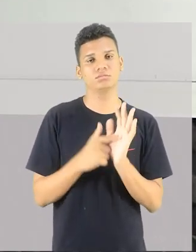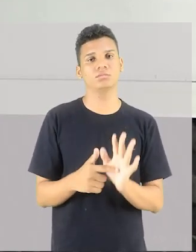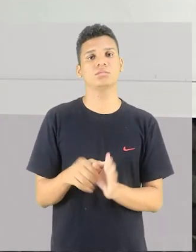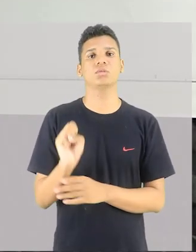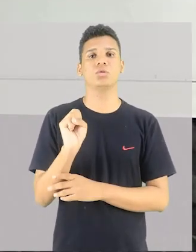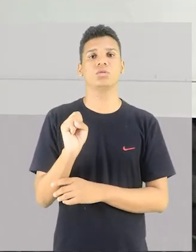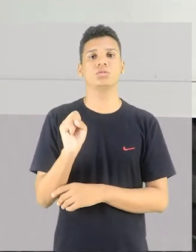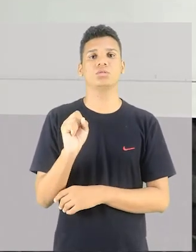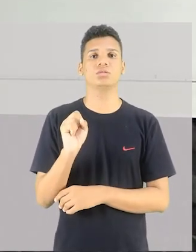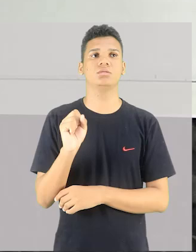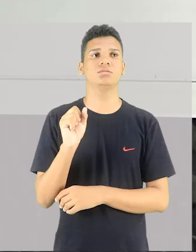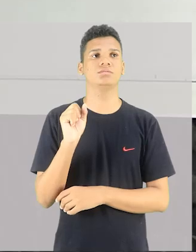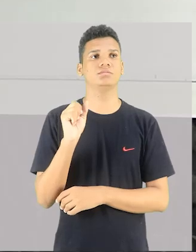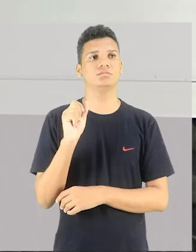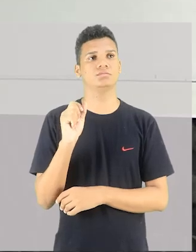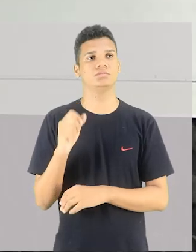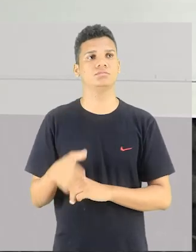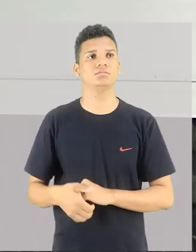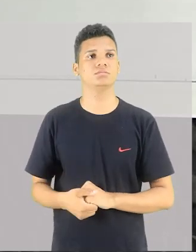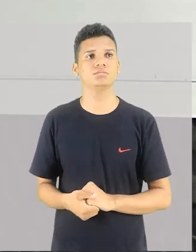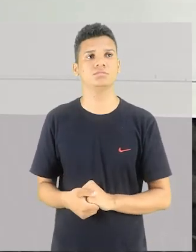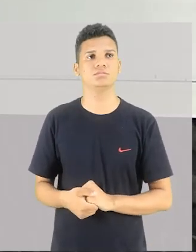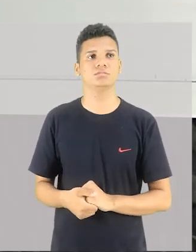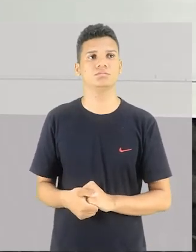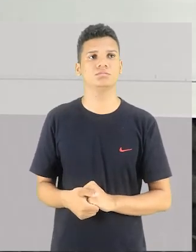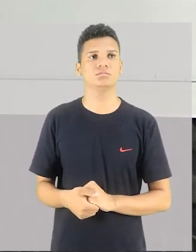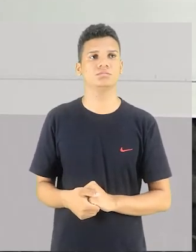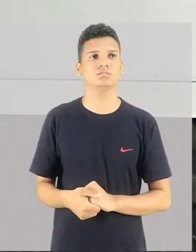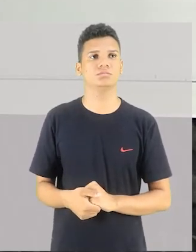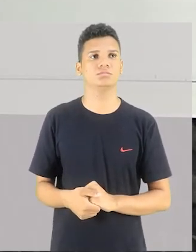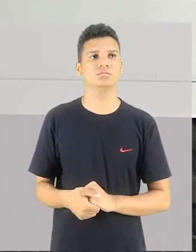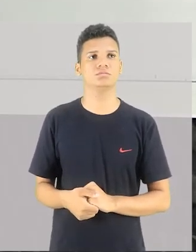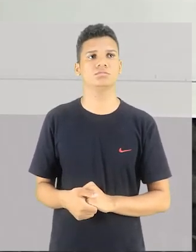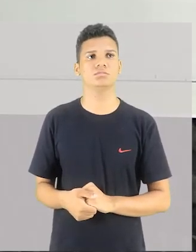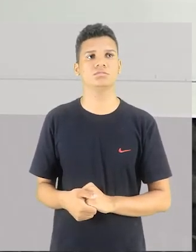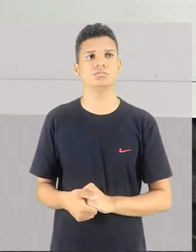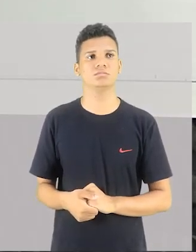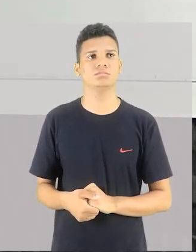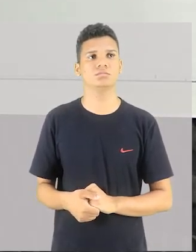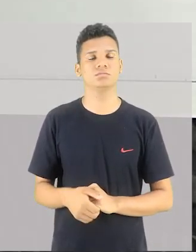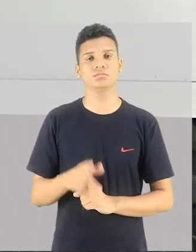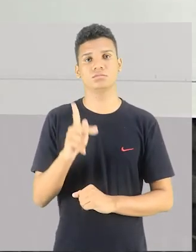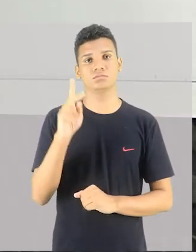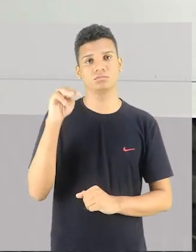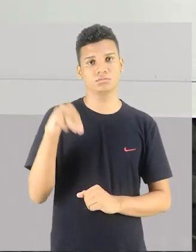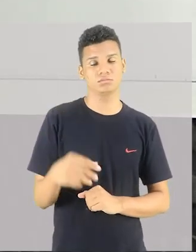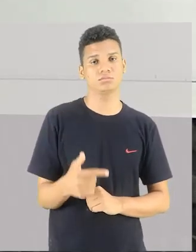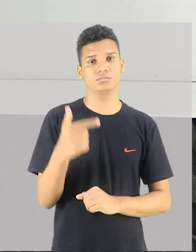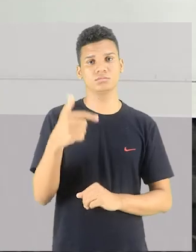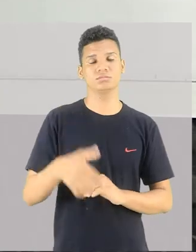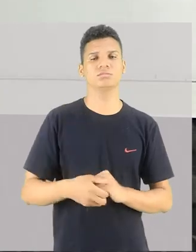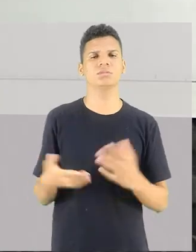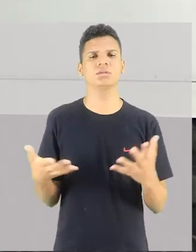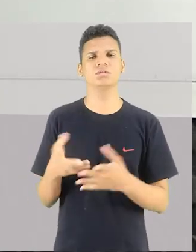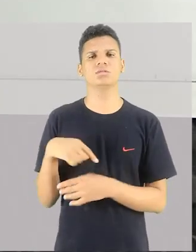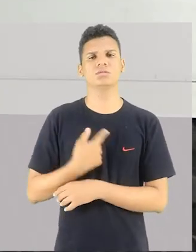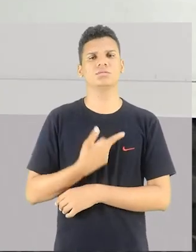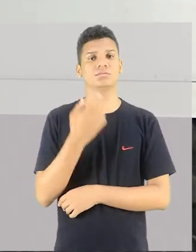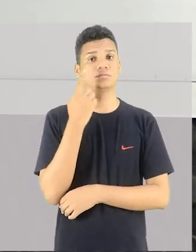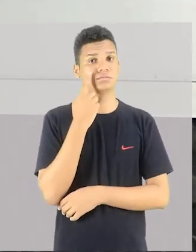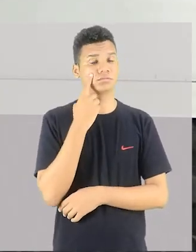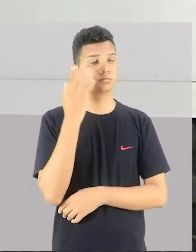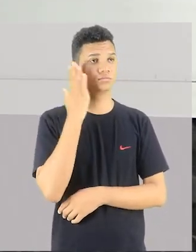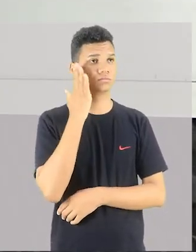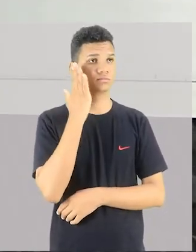8 pi beleza muito bem quilômetros qu agora turma porque assim para eu saber